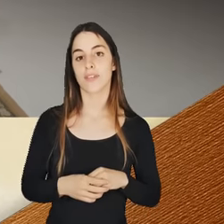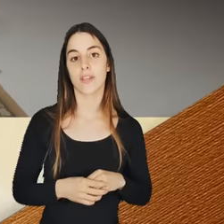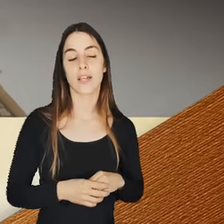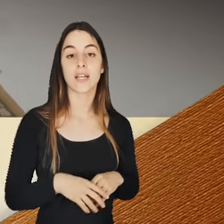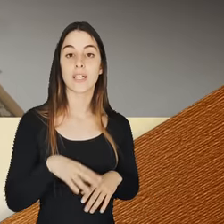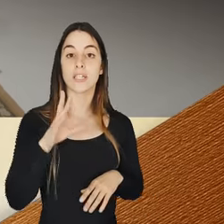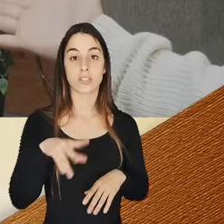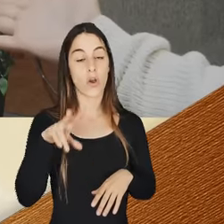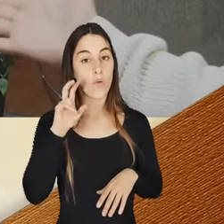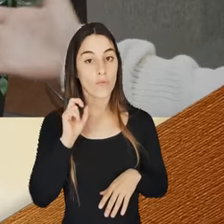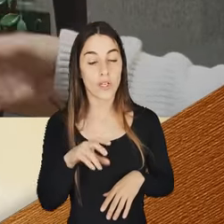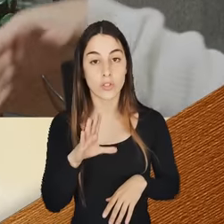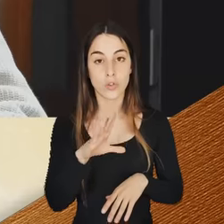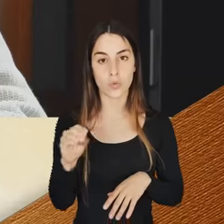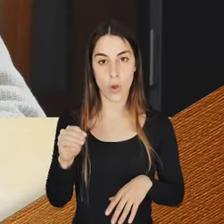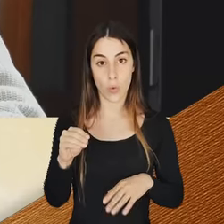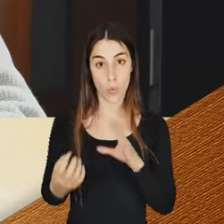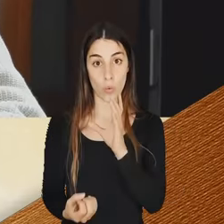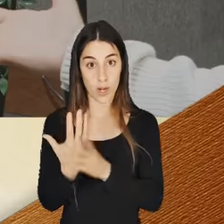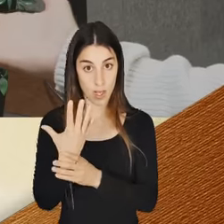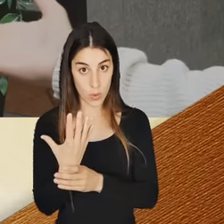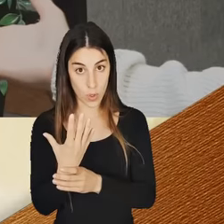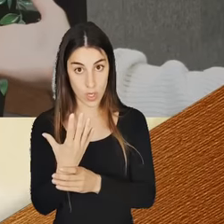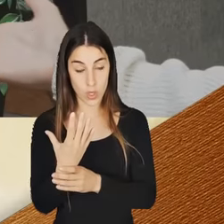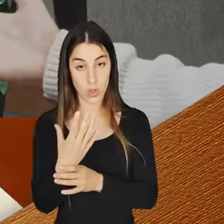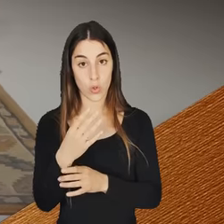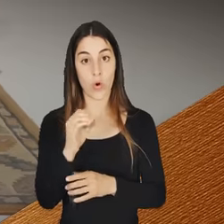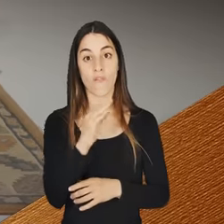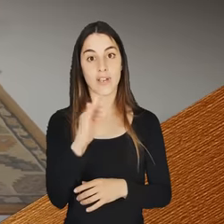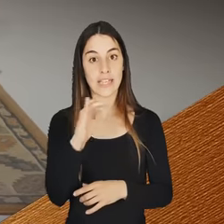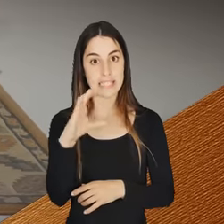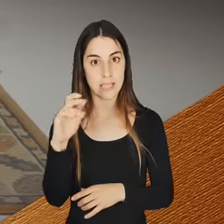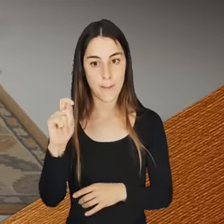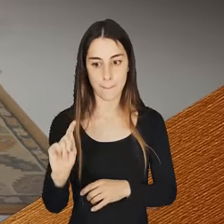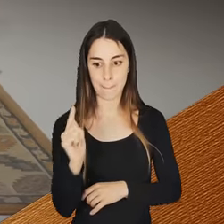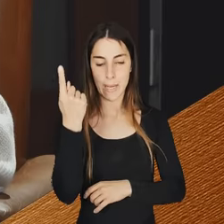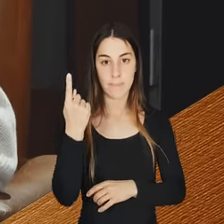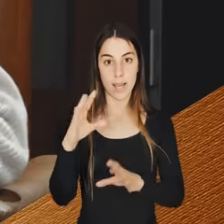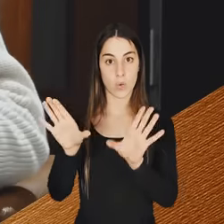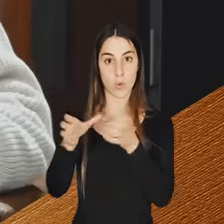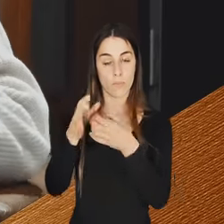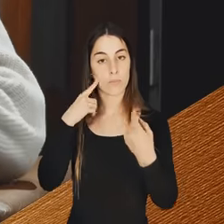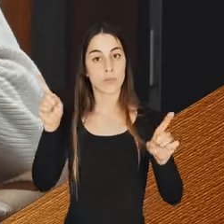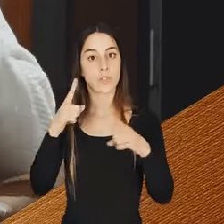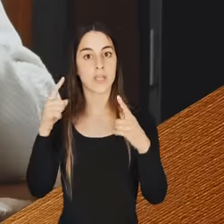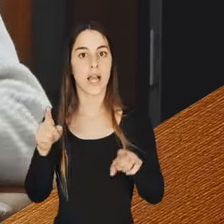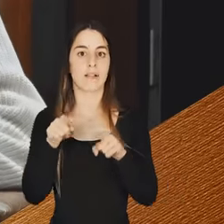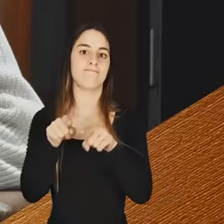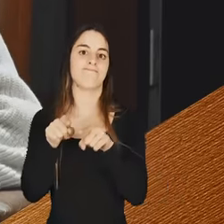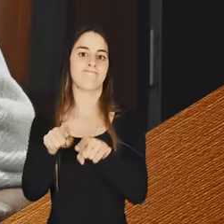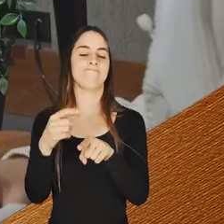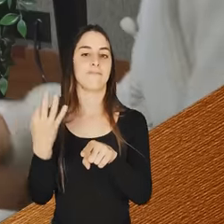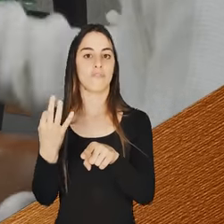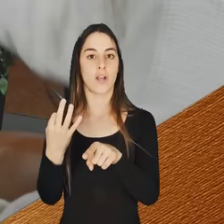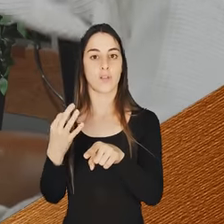Já ouviste falar do Juca Rocha? Não. Criador dos Arte e Ofício? Não. Primeira banda de jazz rock em Portugal? Não. Juca Rocha era um grande teclista